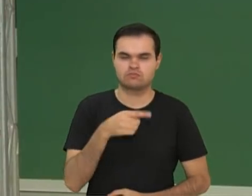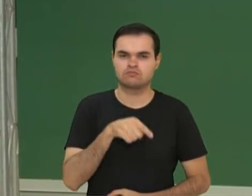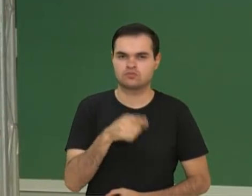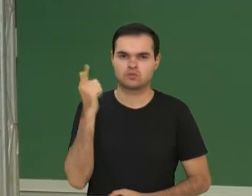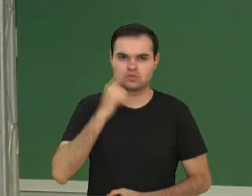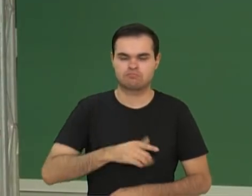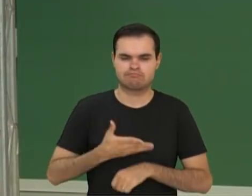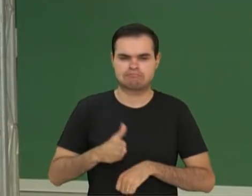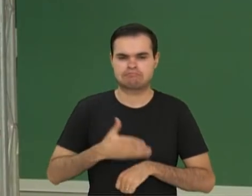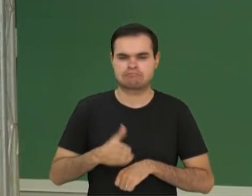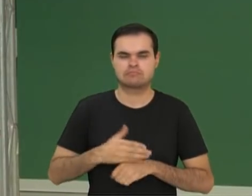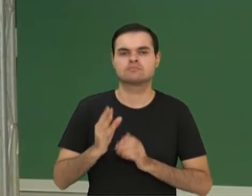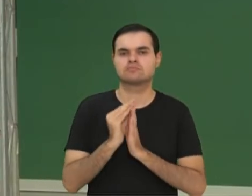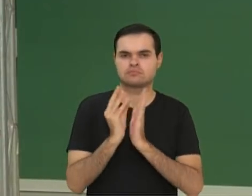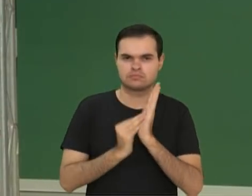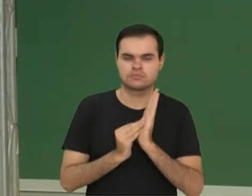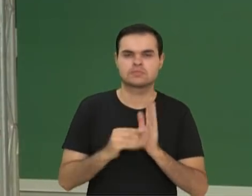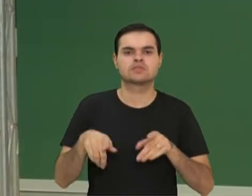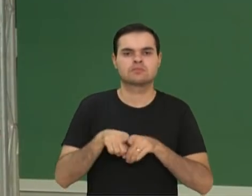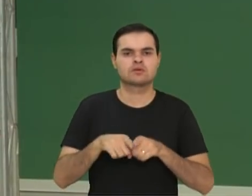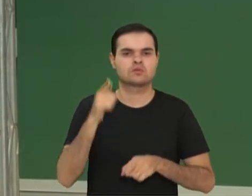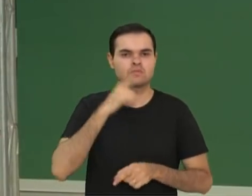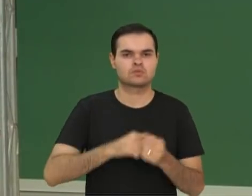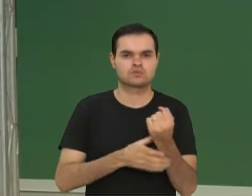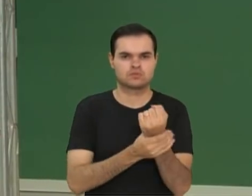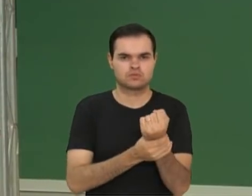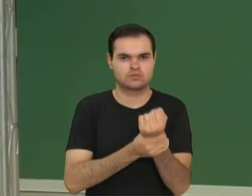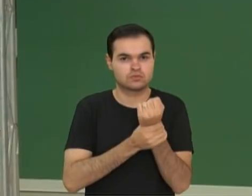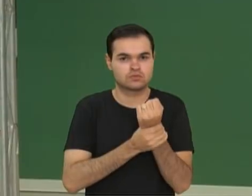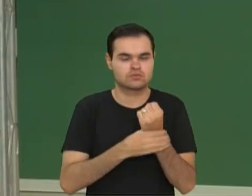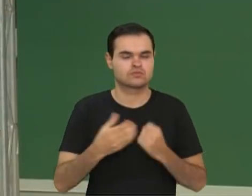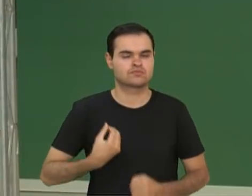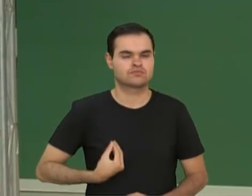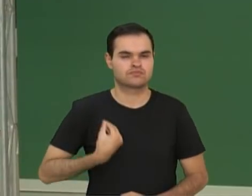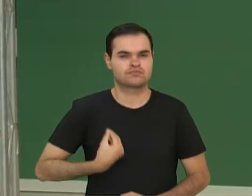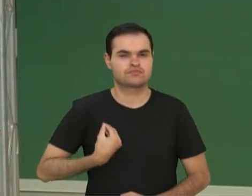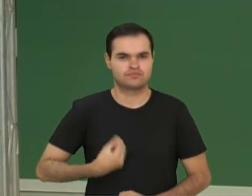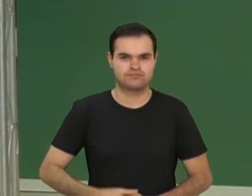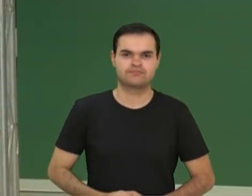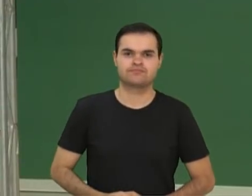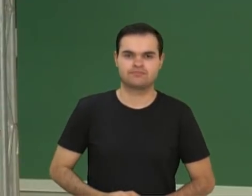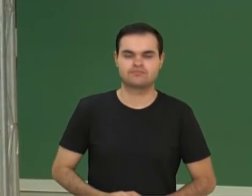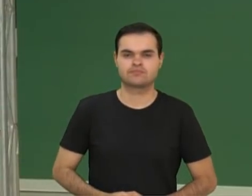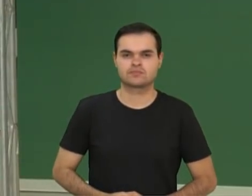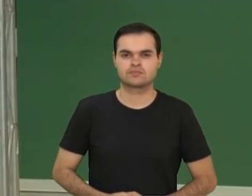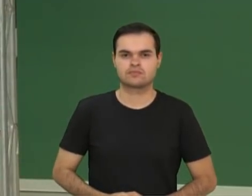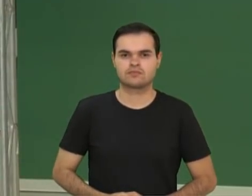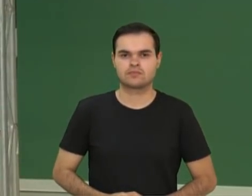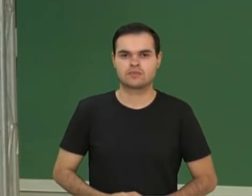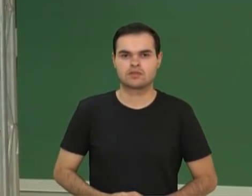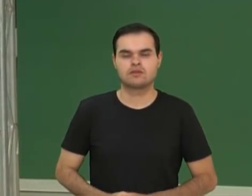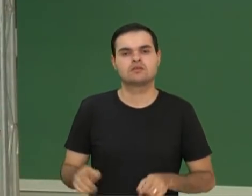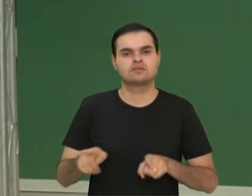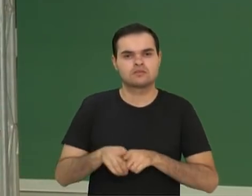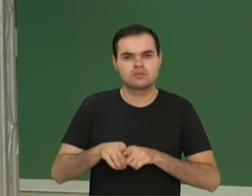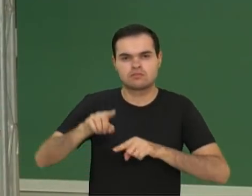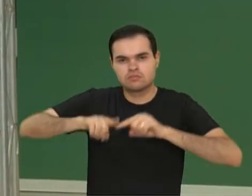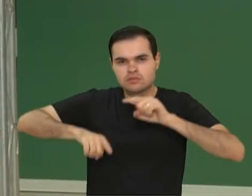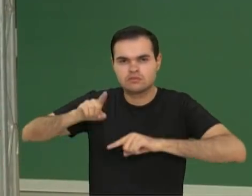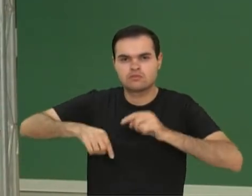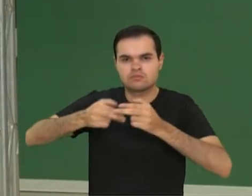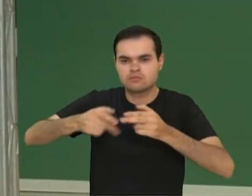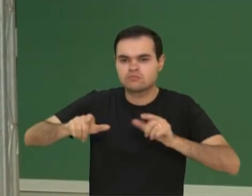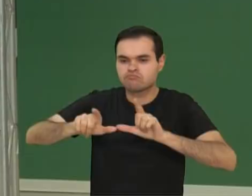você exercita o conteúdo e também registra a sua presença na aula. Acesse também os demais materiais